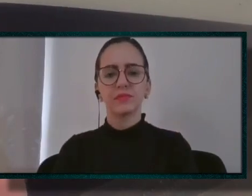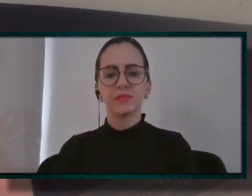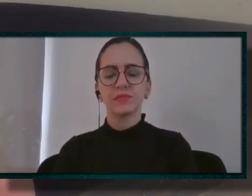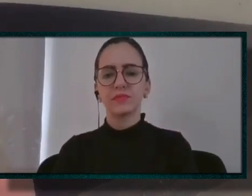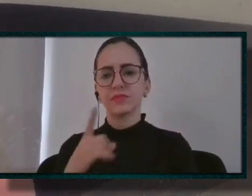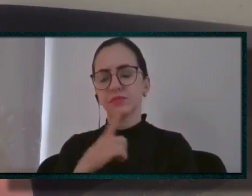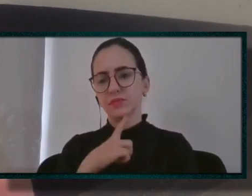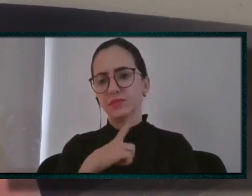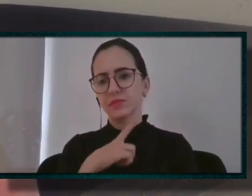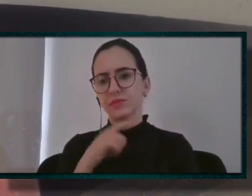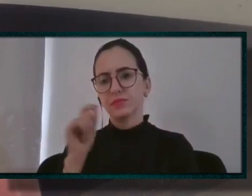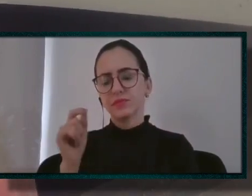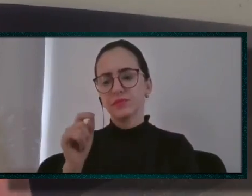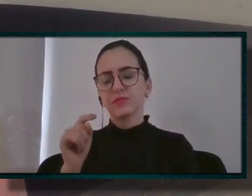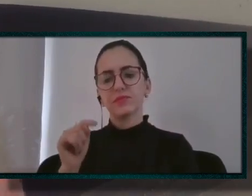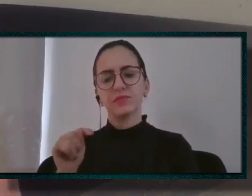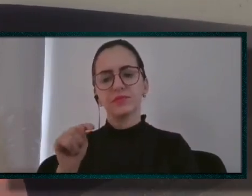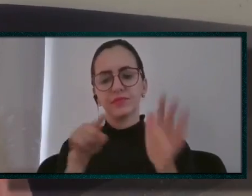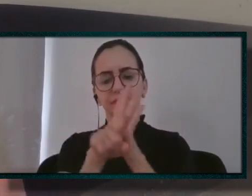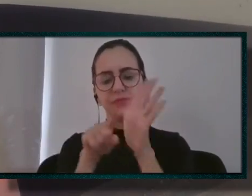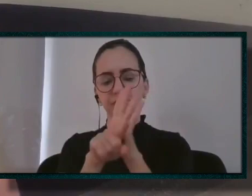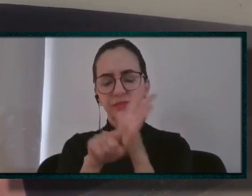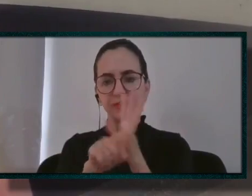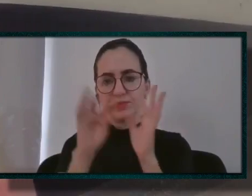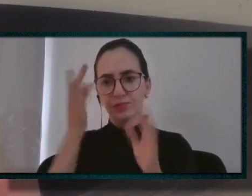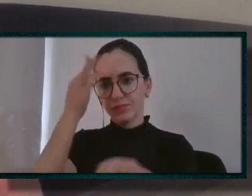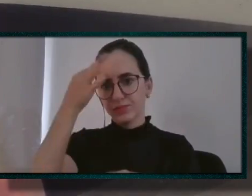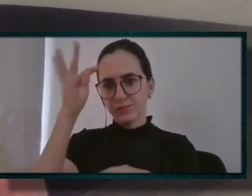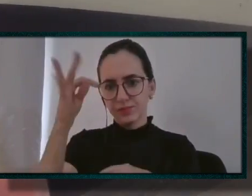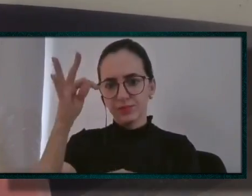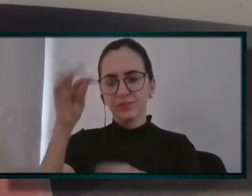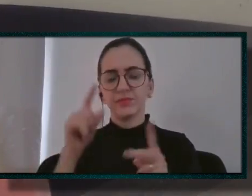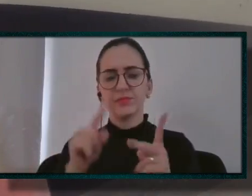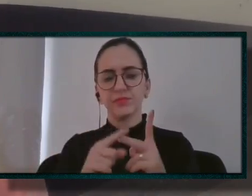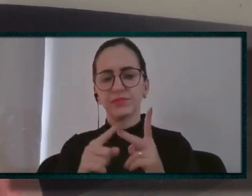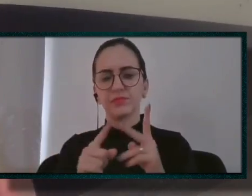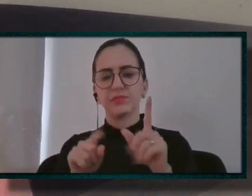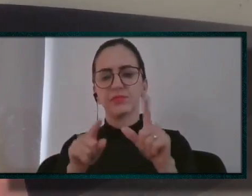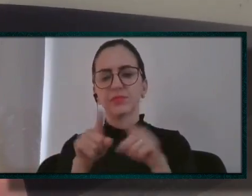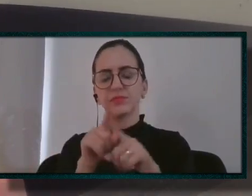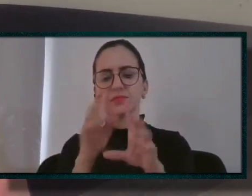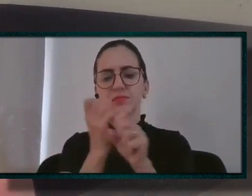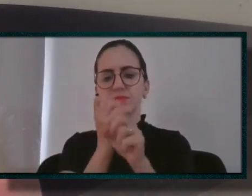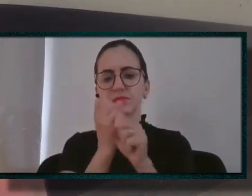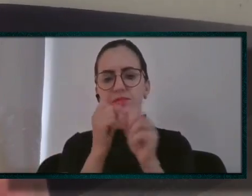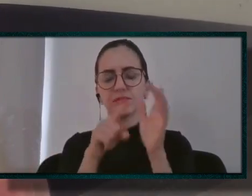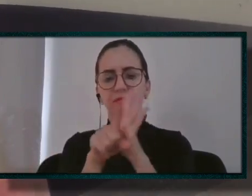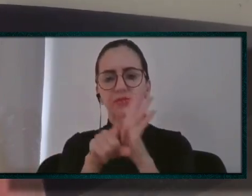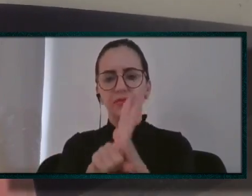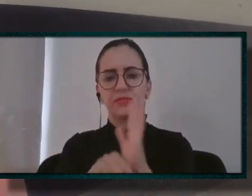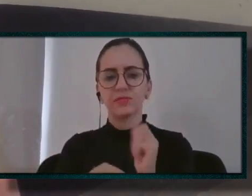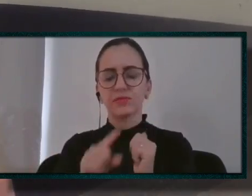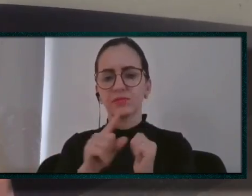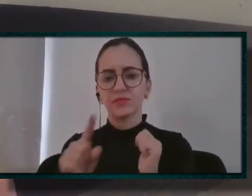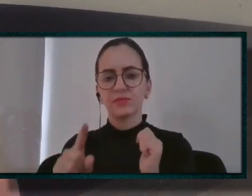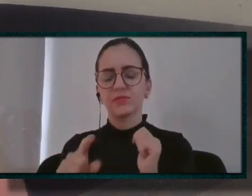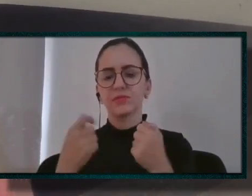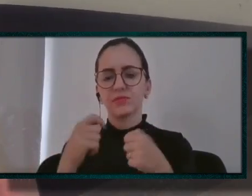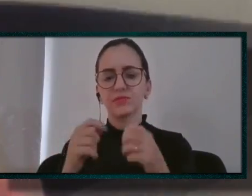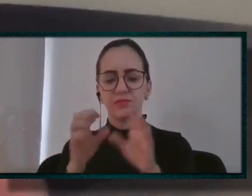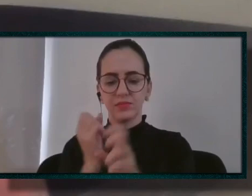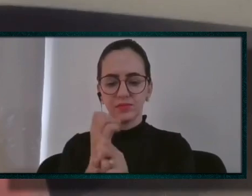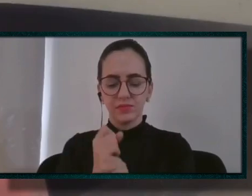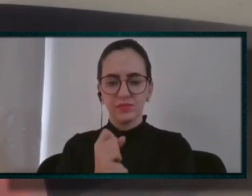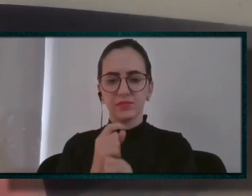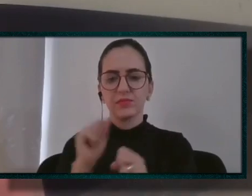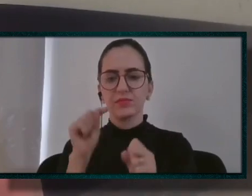muito importante, e questões que tenham parte de cálculo. Então vai ter questões com cálculo. Só que o objetivo é vocês me darem as respostas. Todas as questões serão de